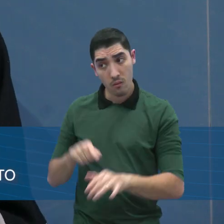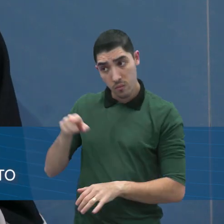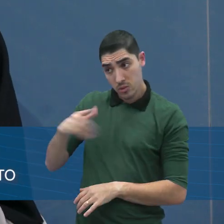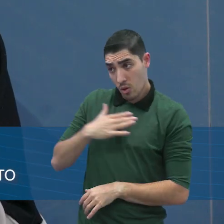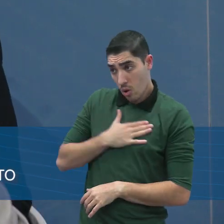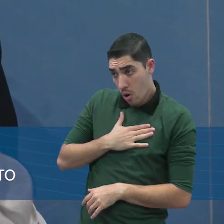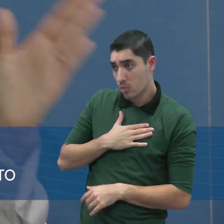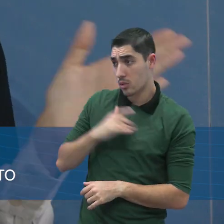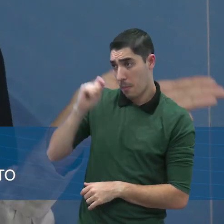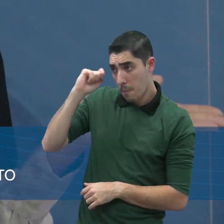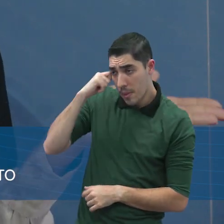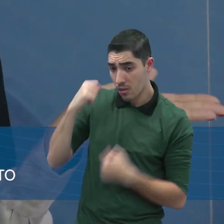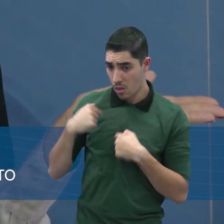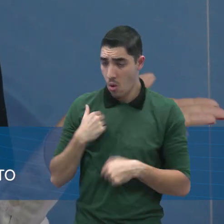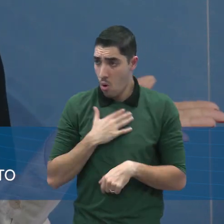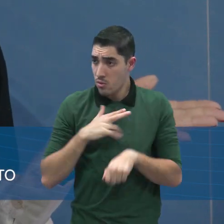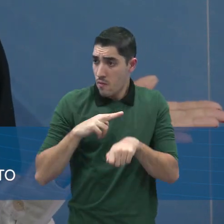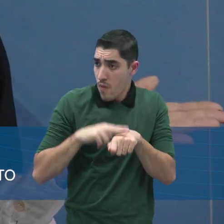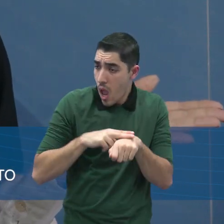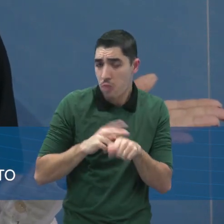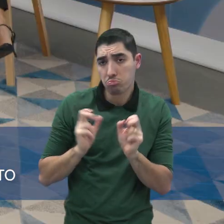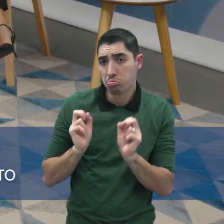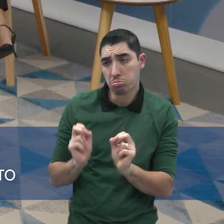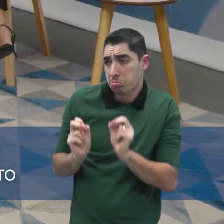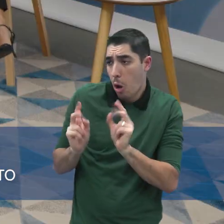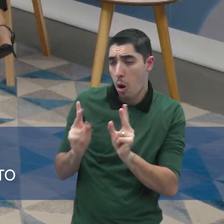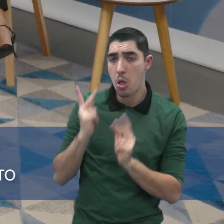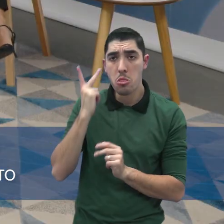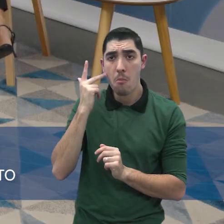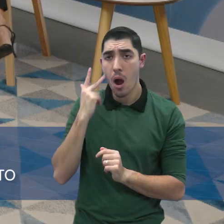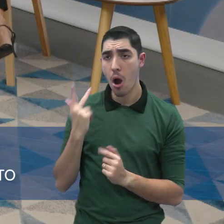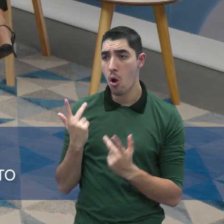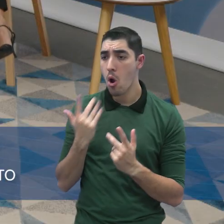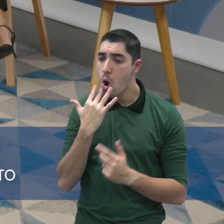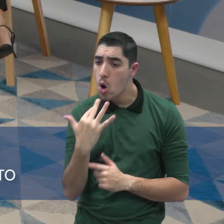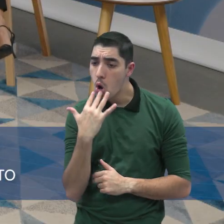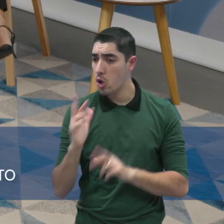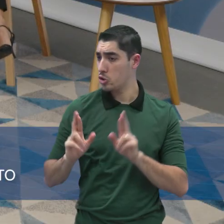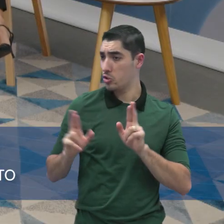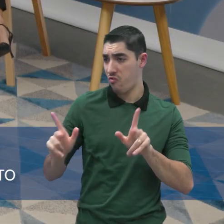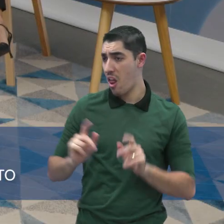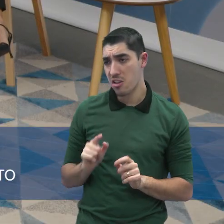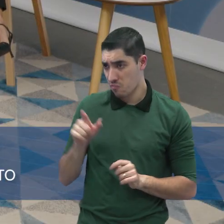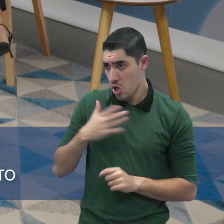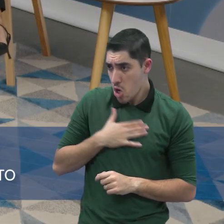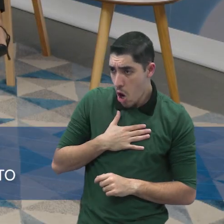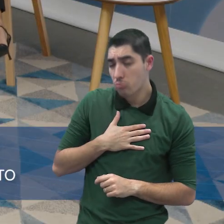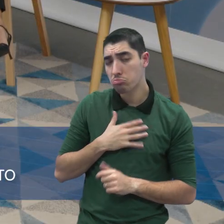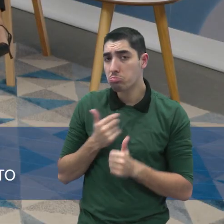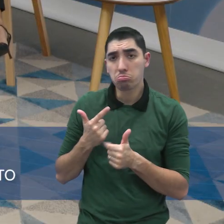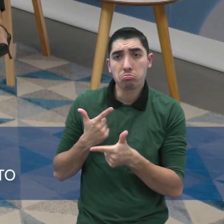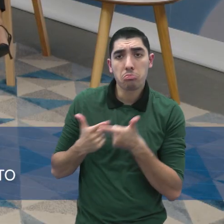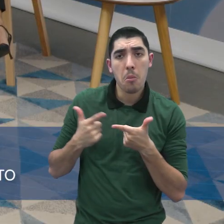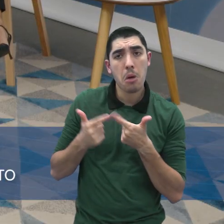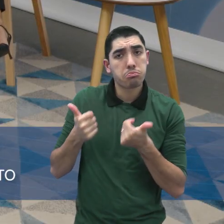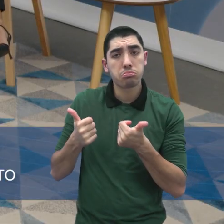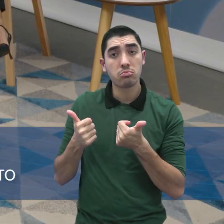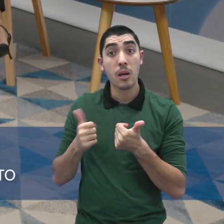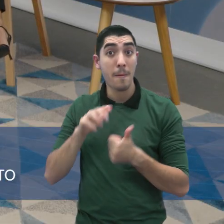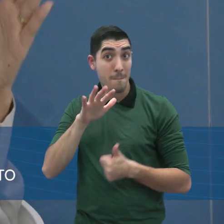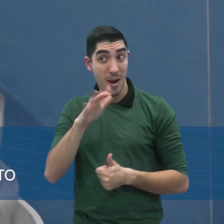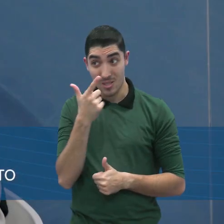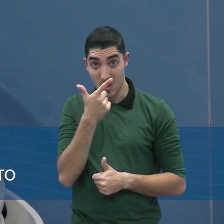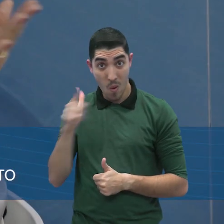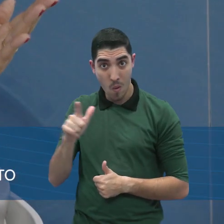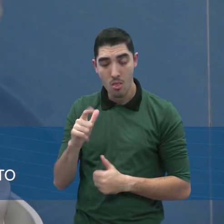gostar um do outro, embora a gente goste de cores diferentes. Então, e aí o fanatismo